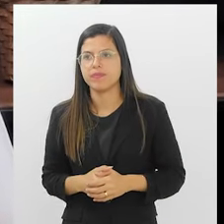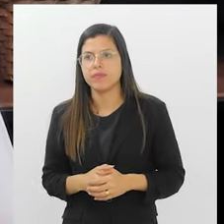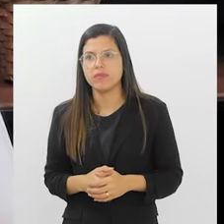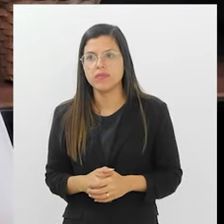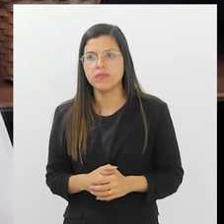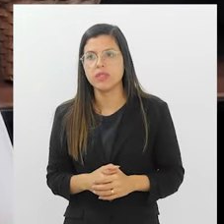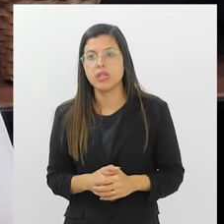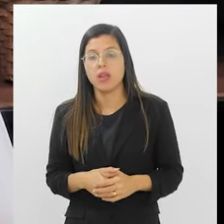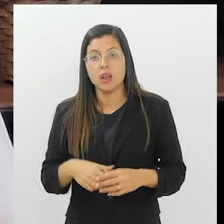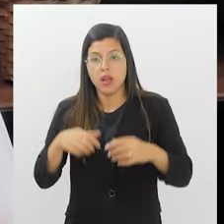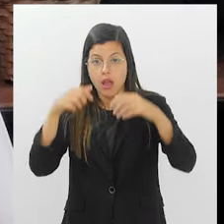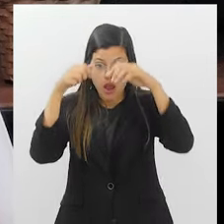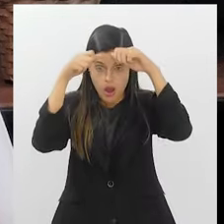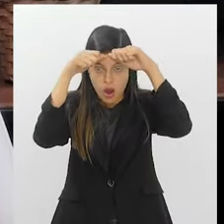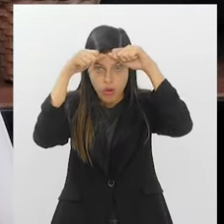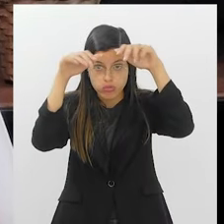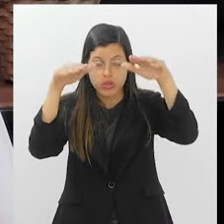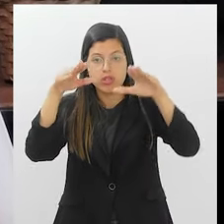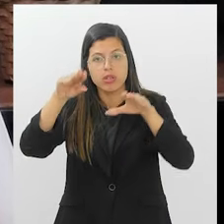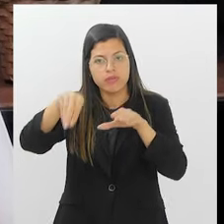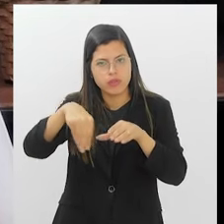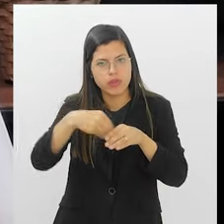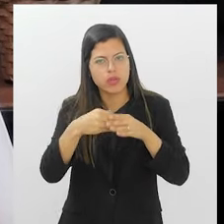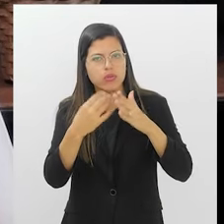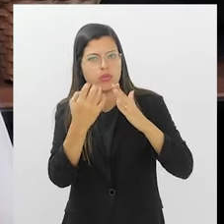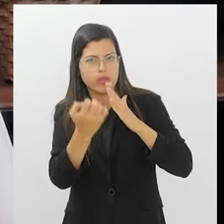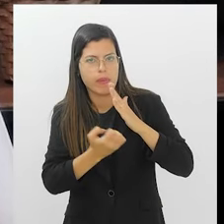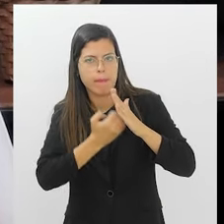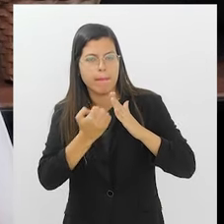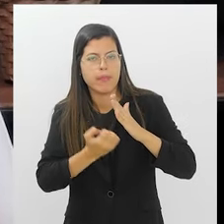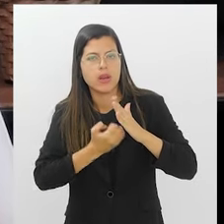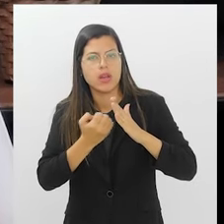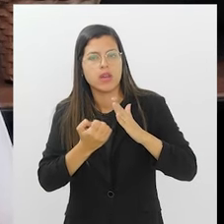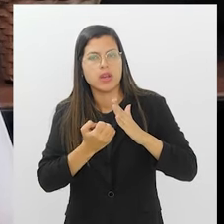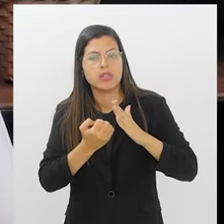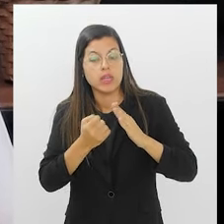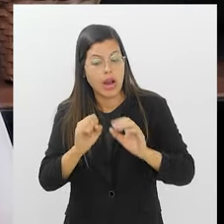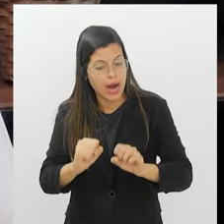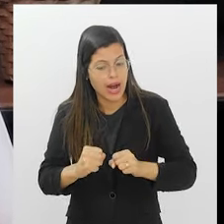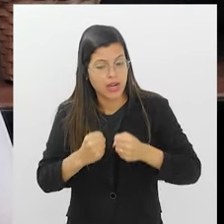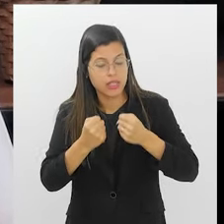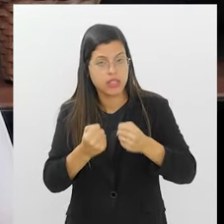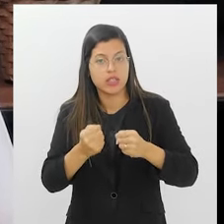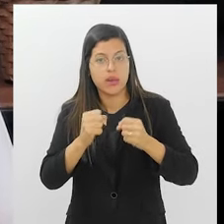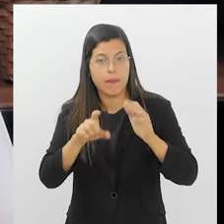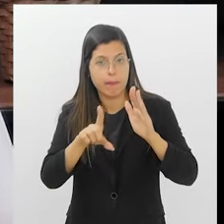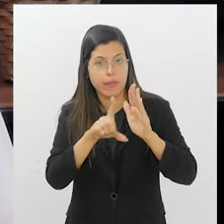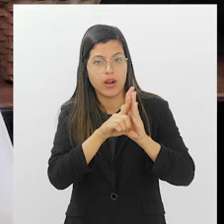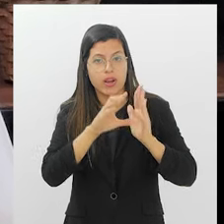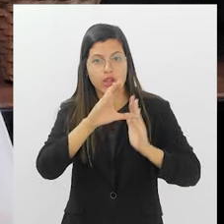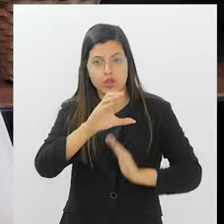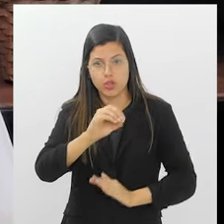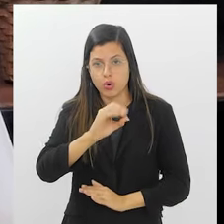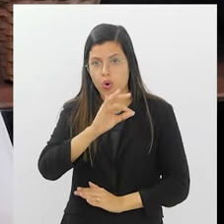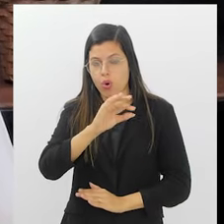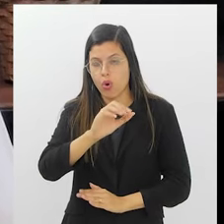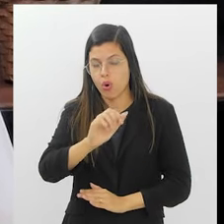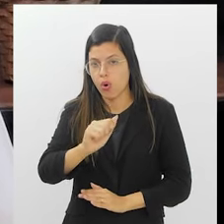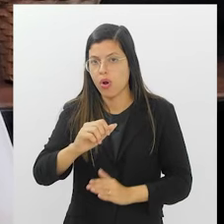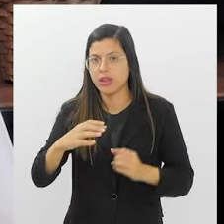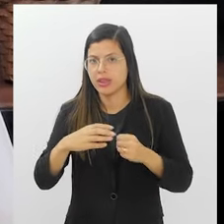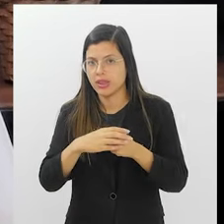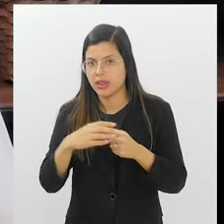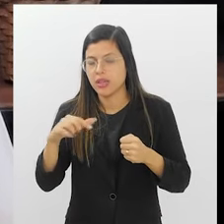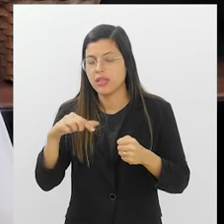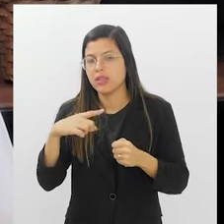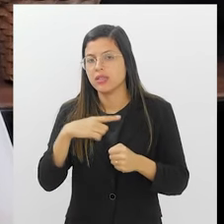Apesar da inserção de autistas no ambiente corporativo ser garantida pela lei de cotas, que determina a participação